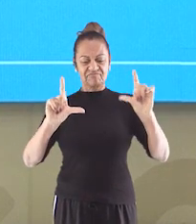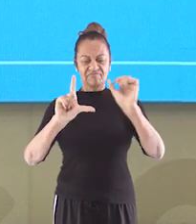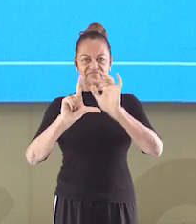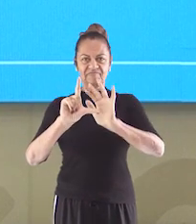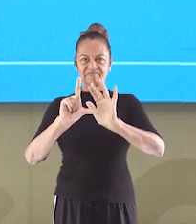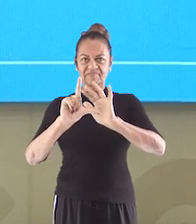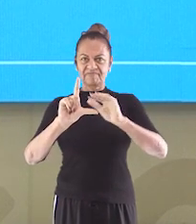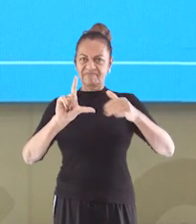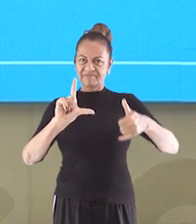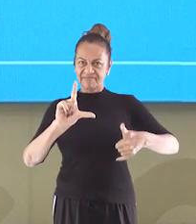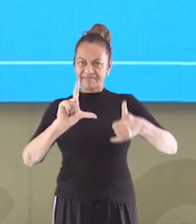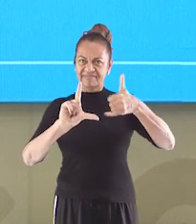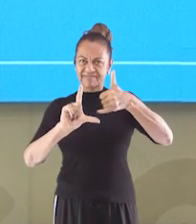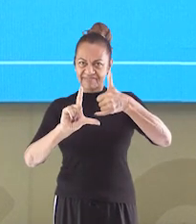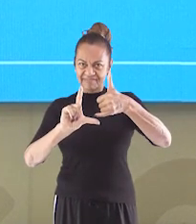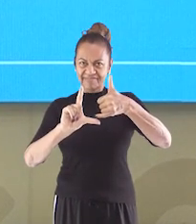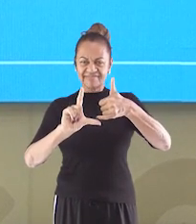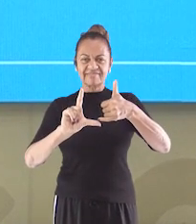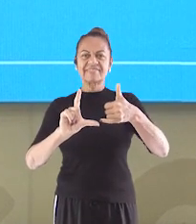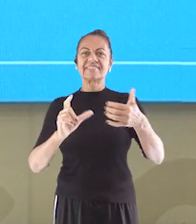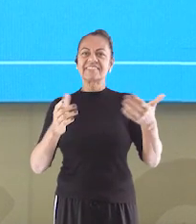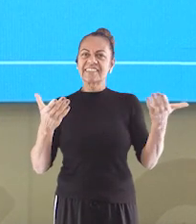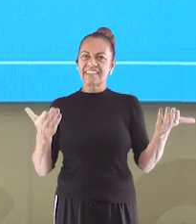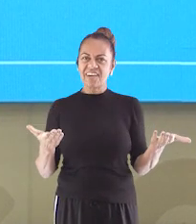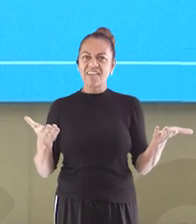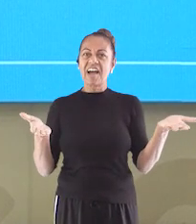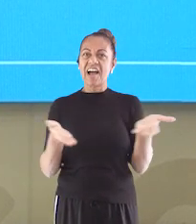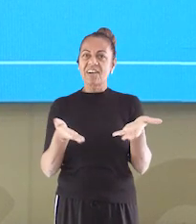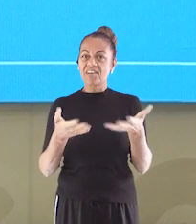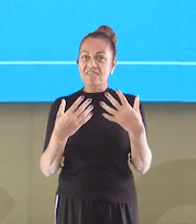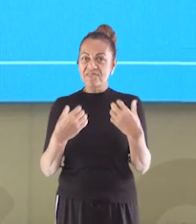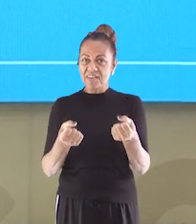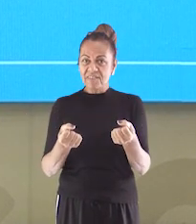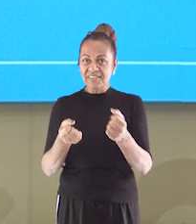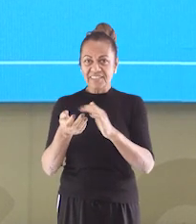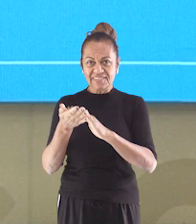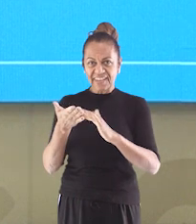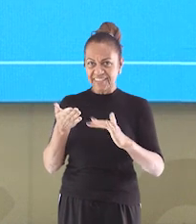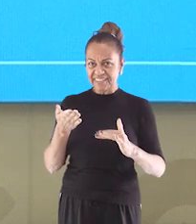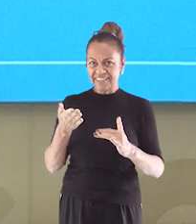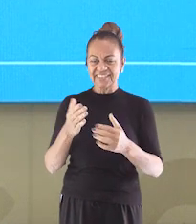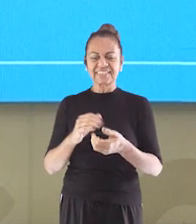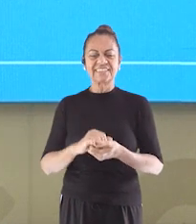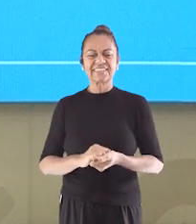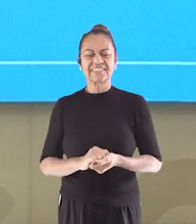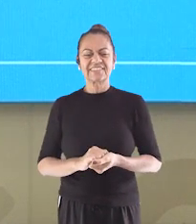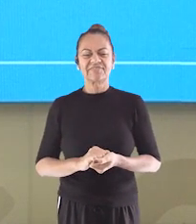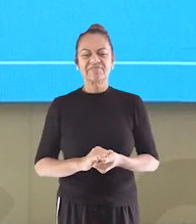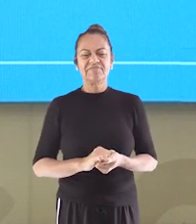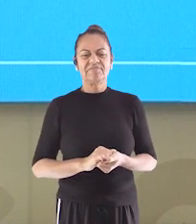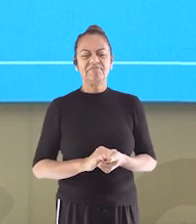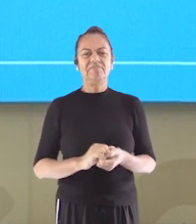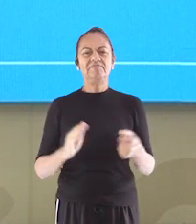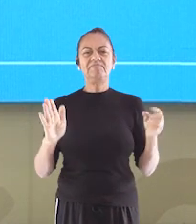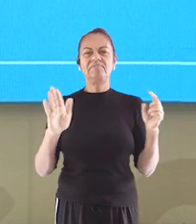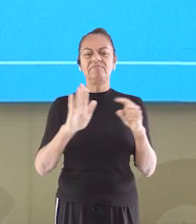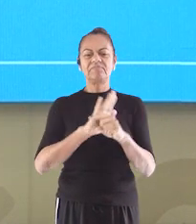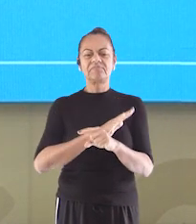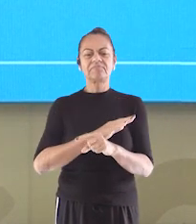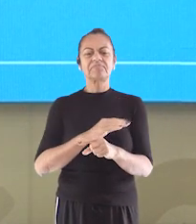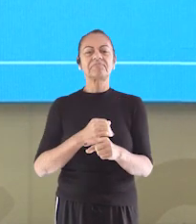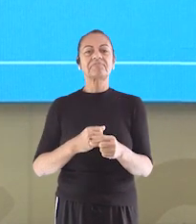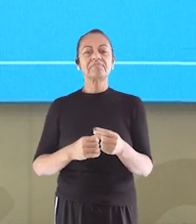para o QR Code que aparece aí na sua tela e marcar a sua. Já marcaram a presença? Vamos então realizar